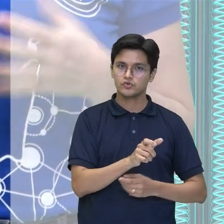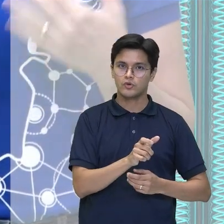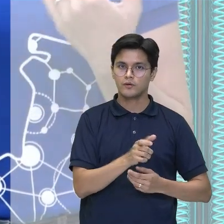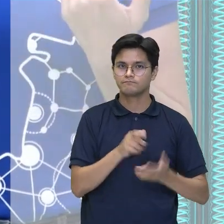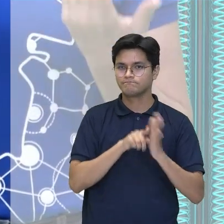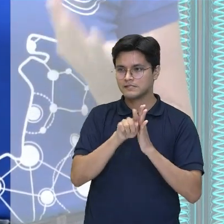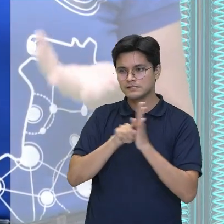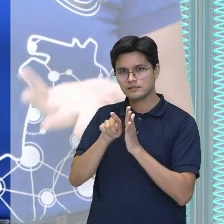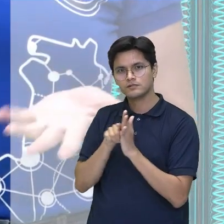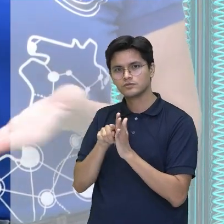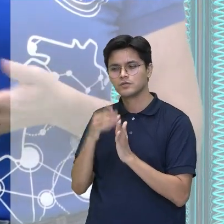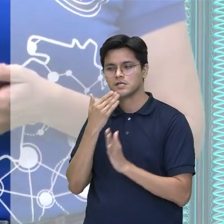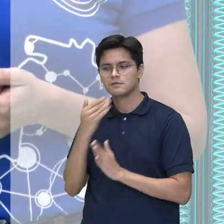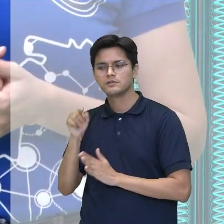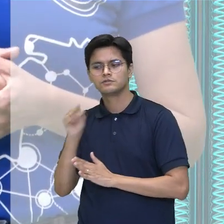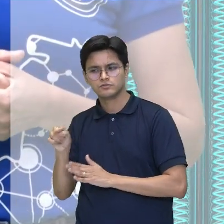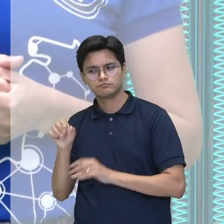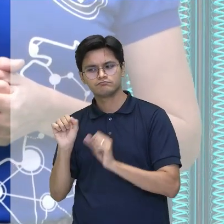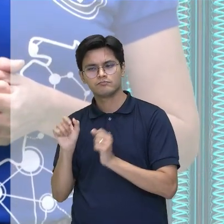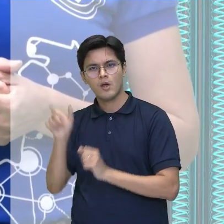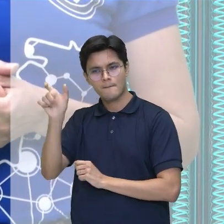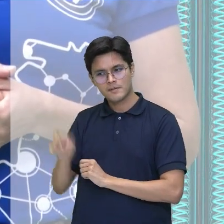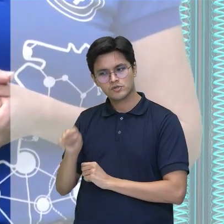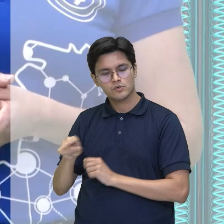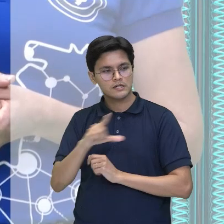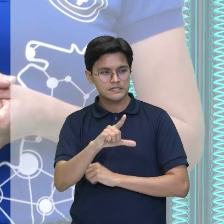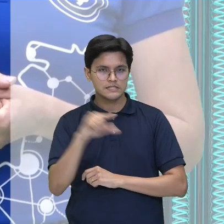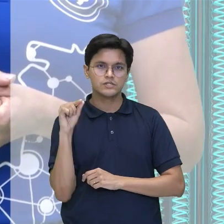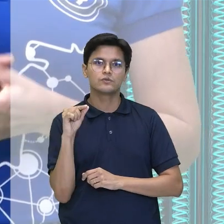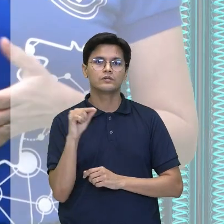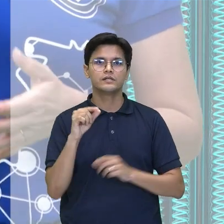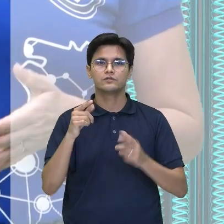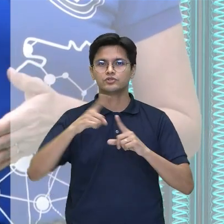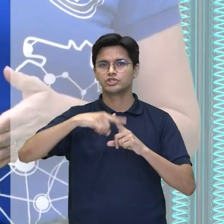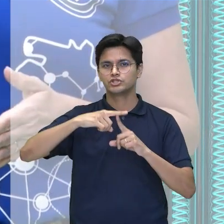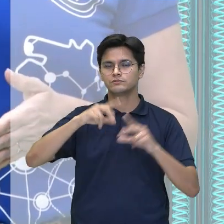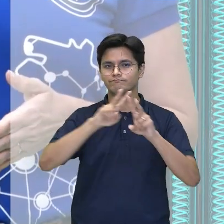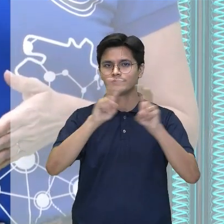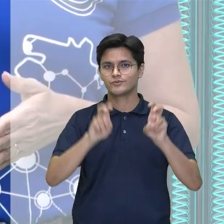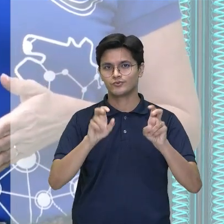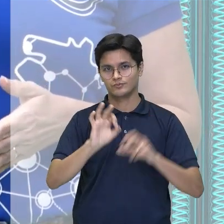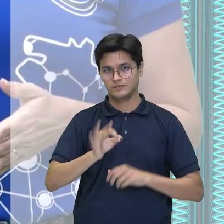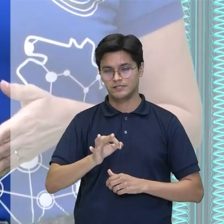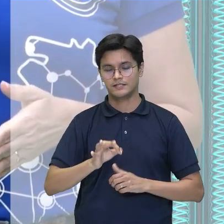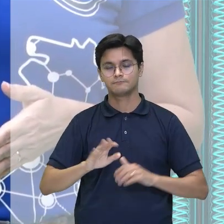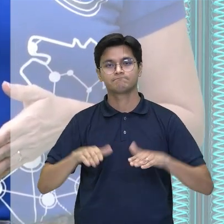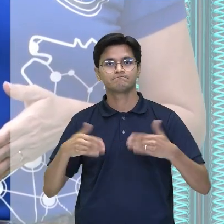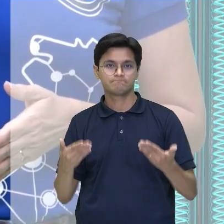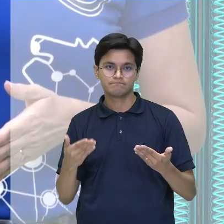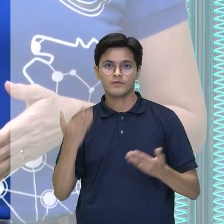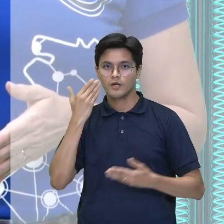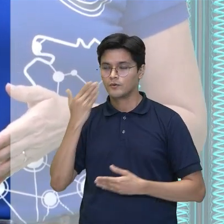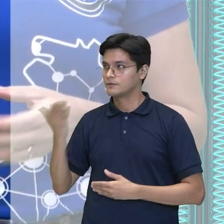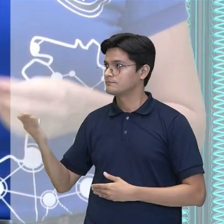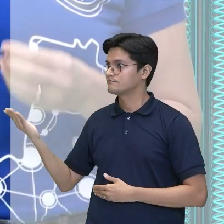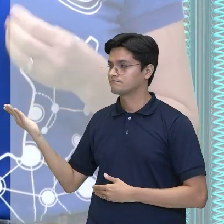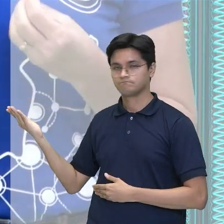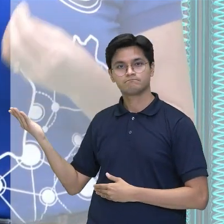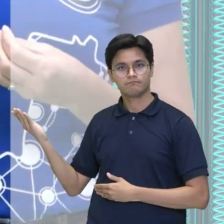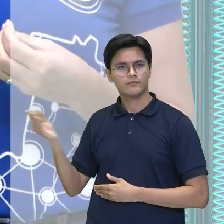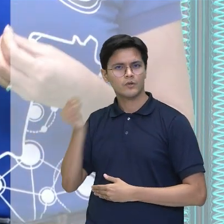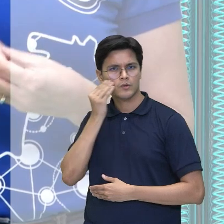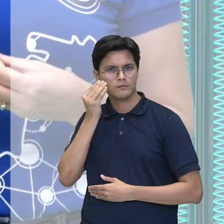gostam, né, apresentasse esse tipo de assunto de marketing, certo? Então, tudo isso aqui que você